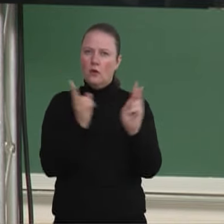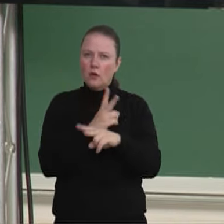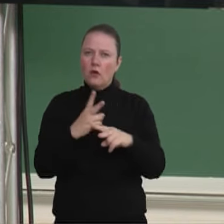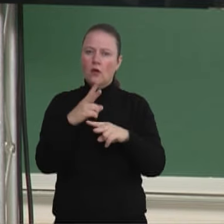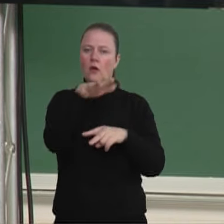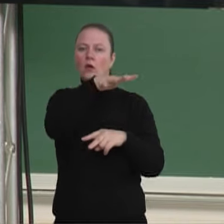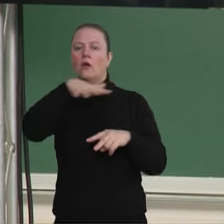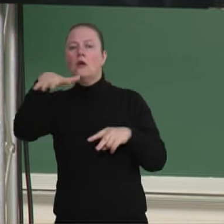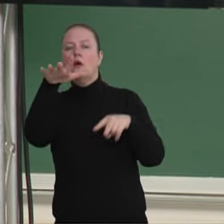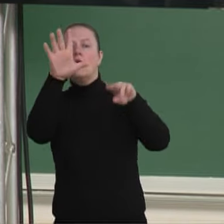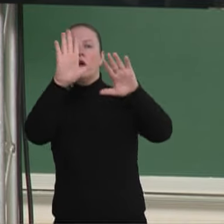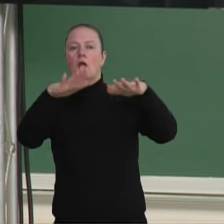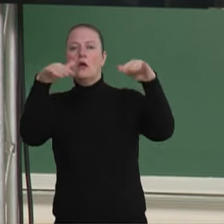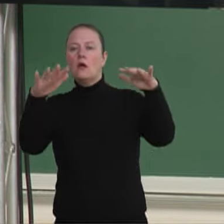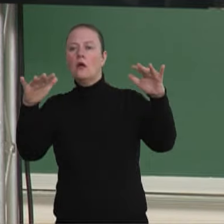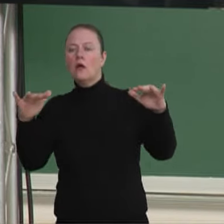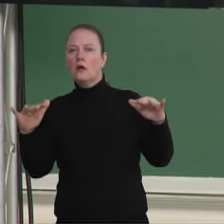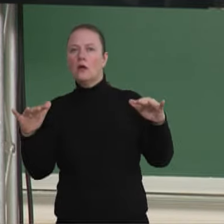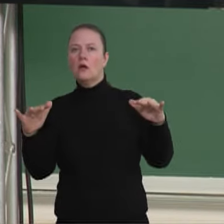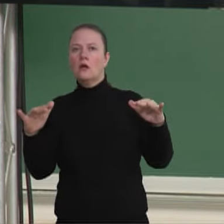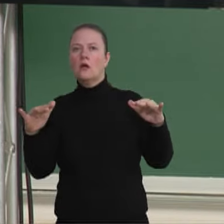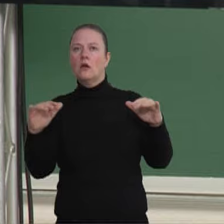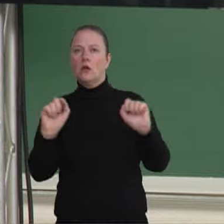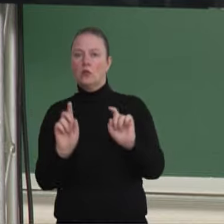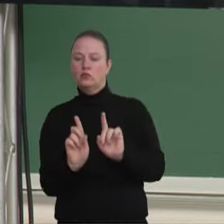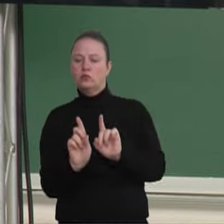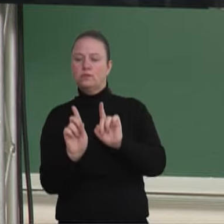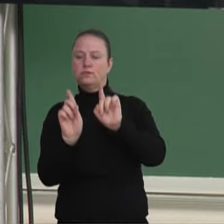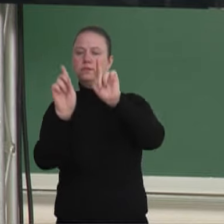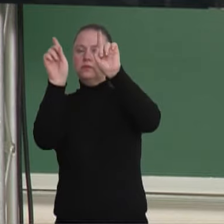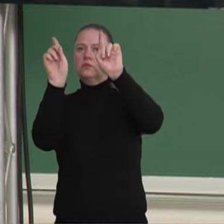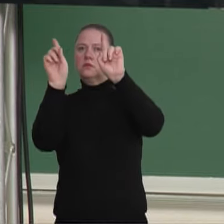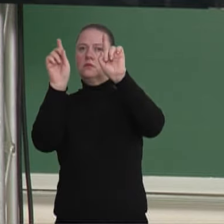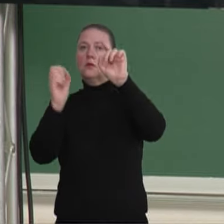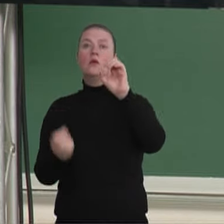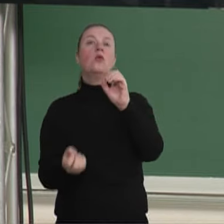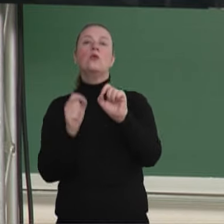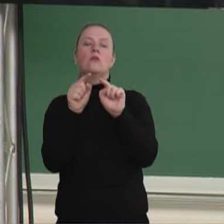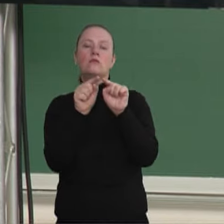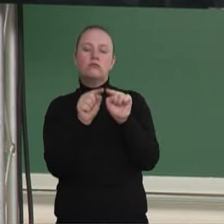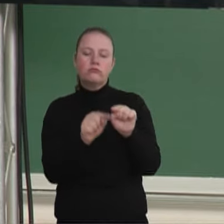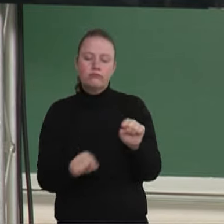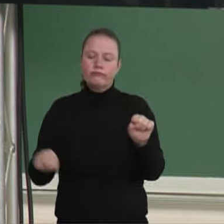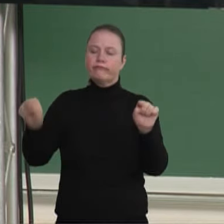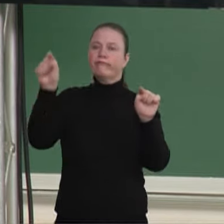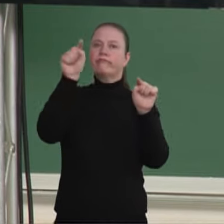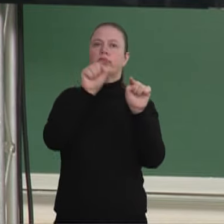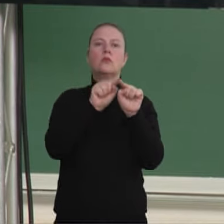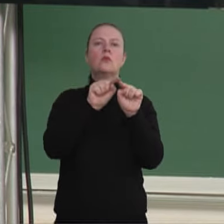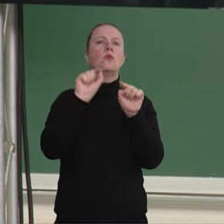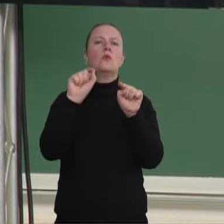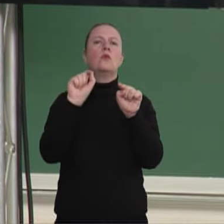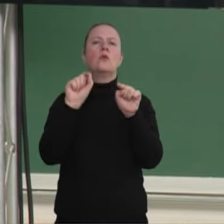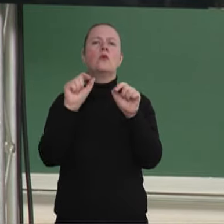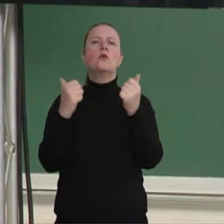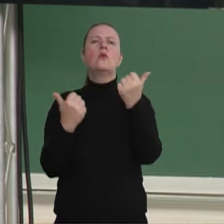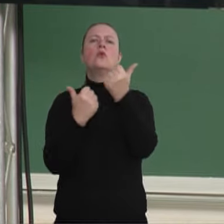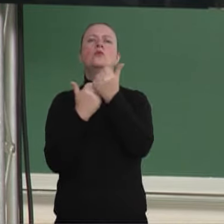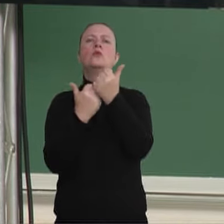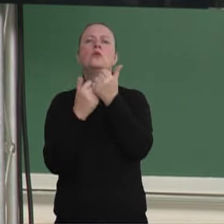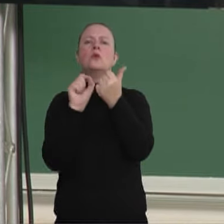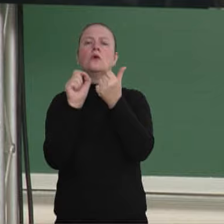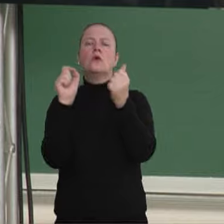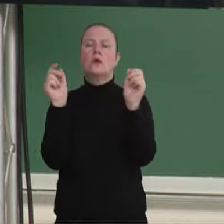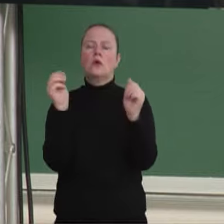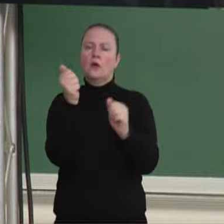oceano, ele acaba avançando para cima, gerando esse buraco que eu acabei comentando com vocês, que é preenchido com essa camada de ar que vai avançando